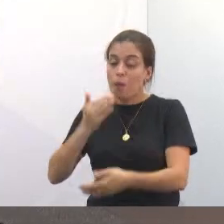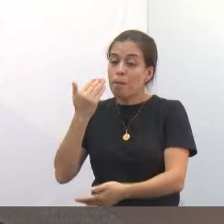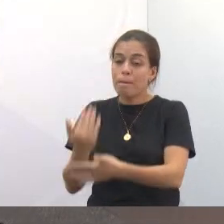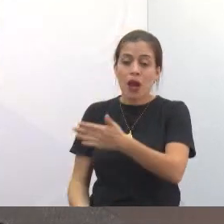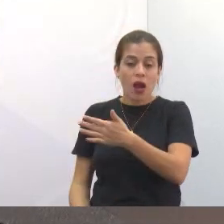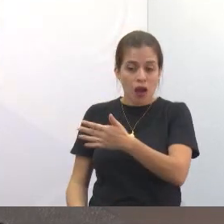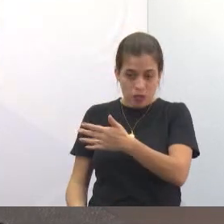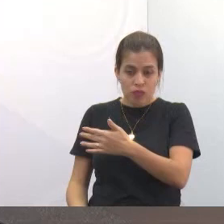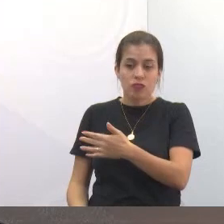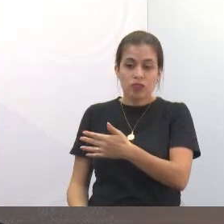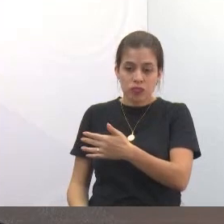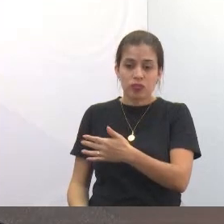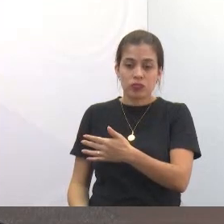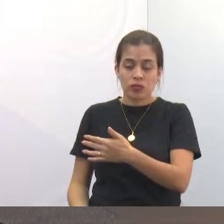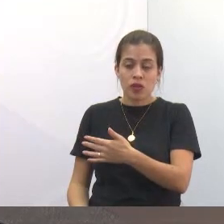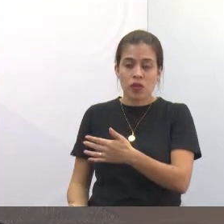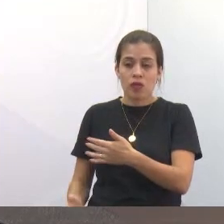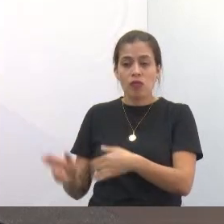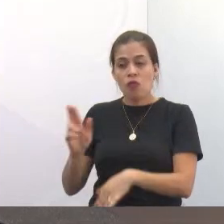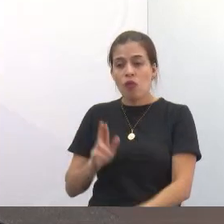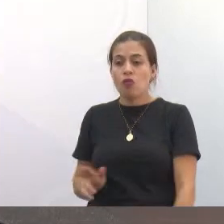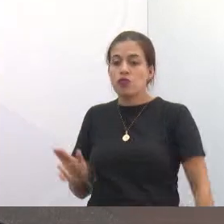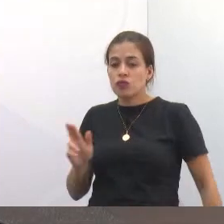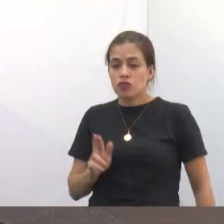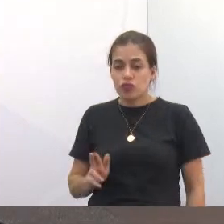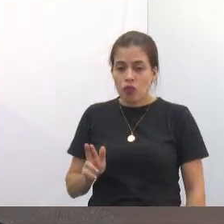em funcionalidade a realizar